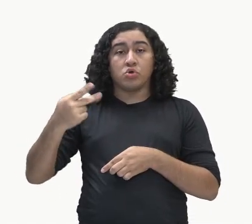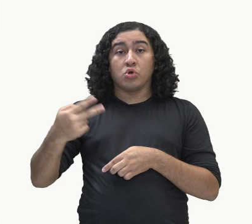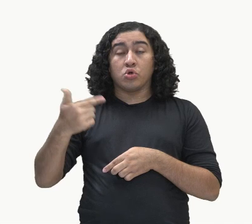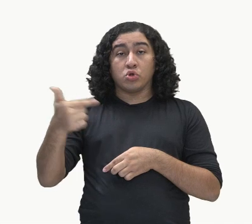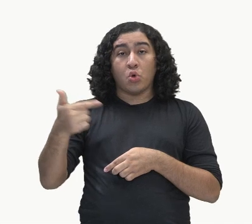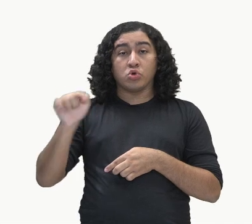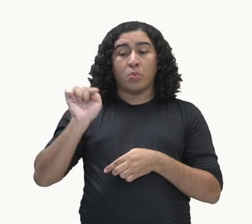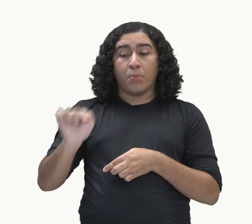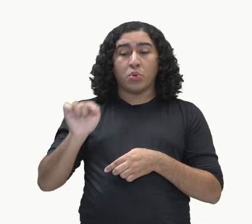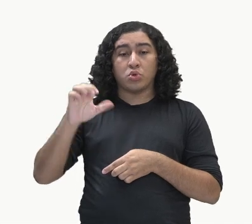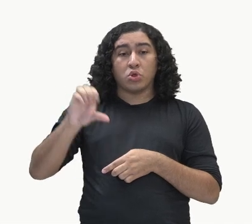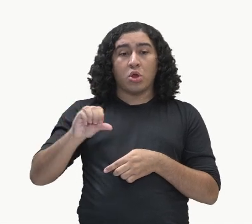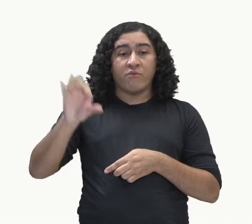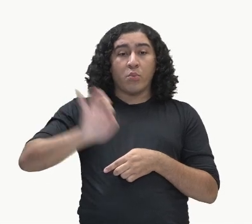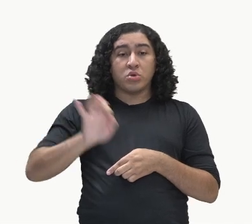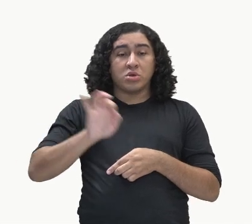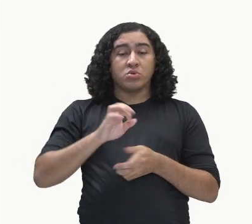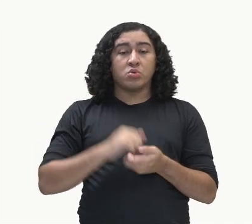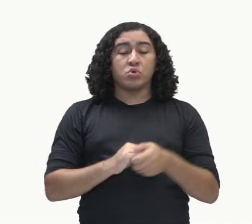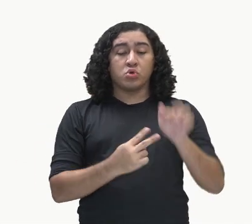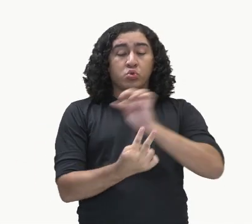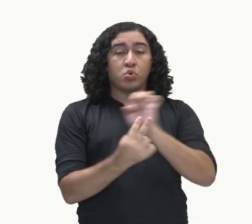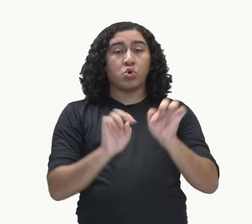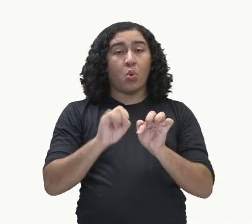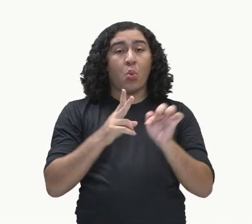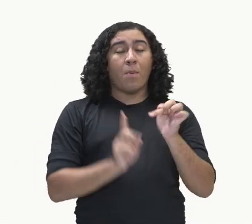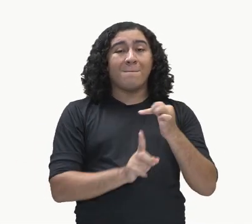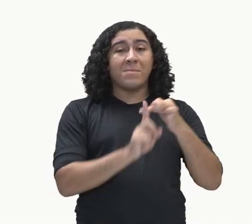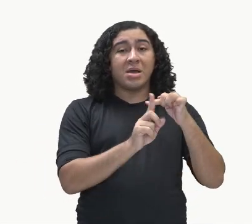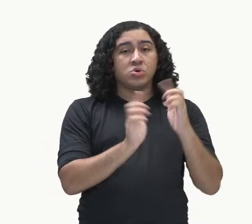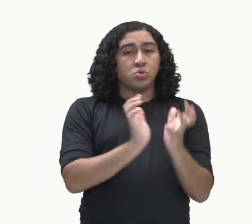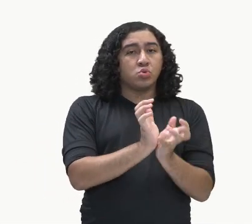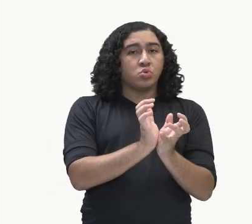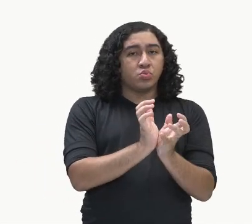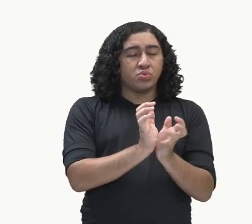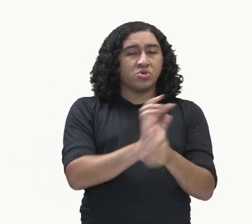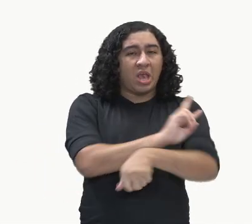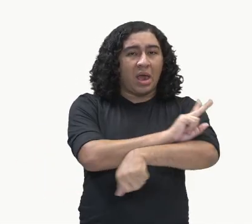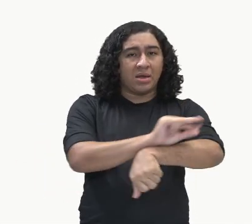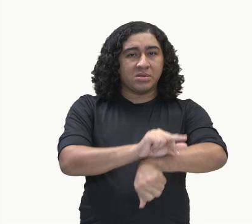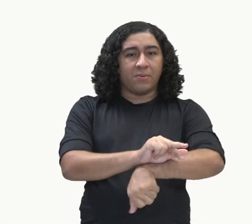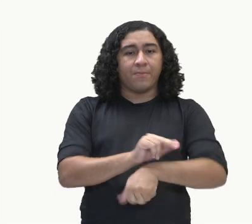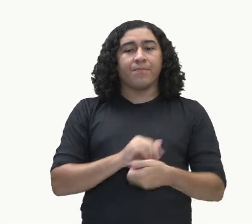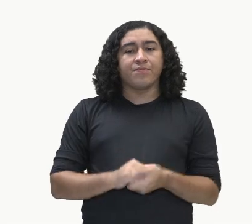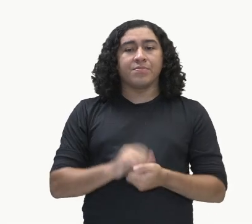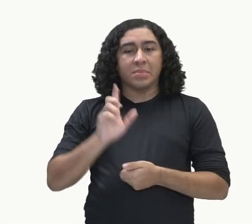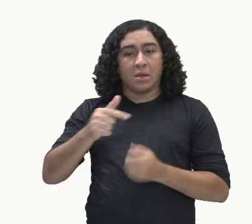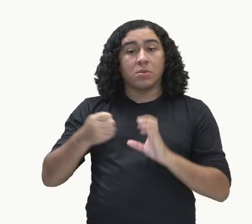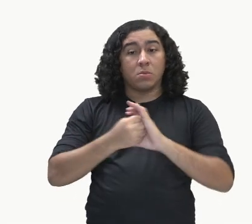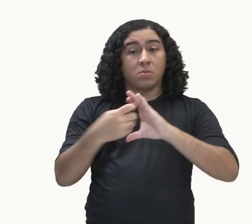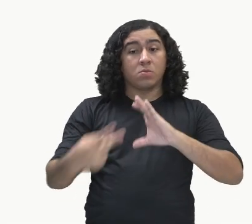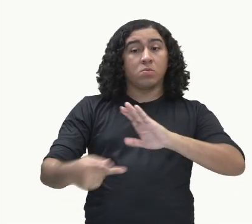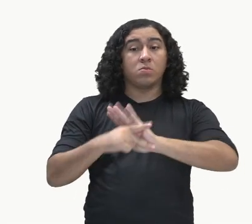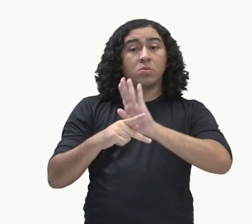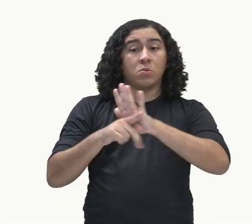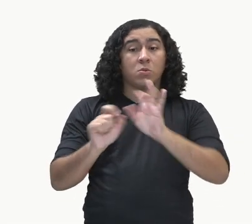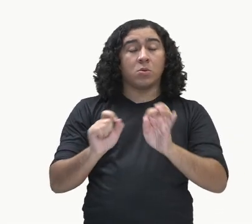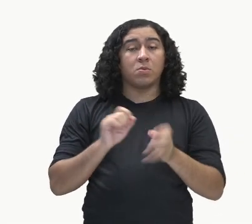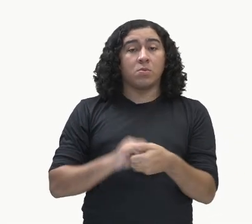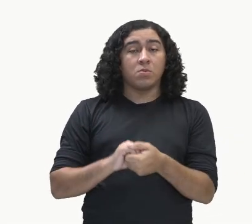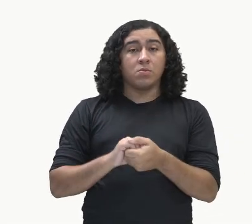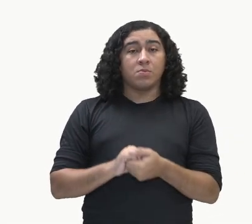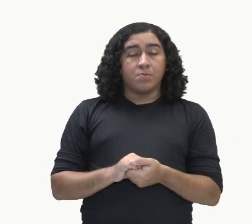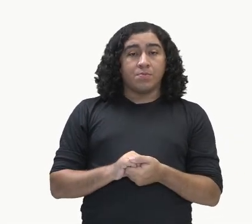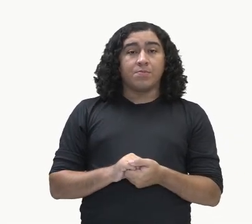2,9%, 2 ou mais grupos raciais. Então, esse é o aspecto, né, de étnico dos